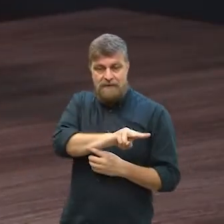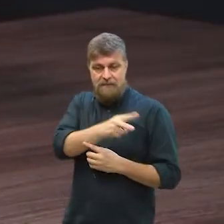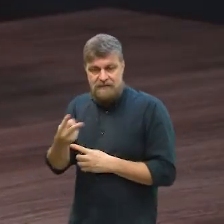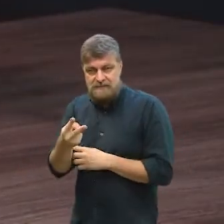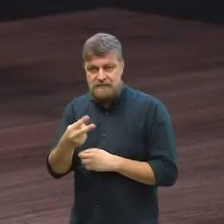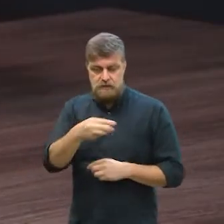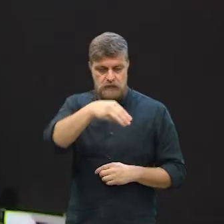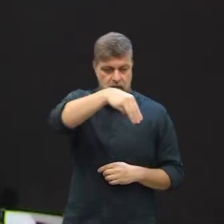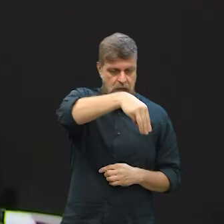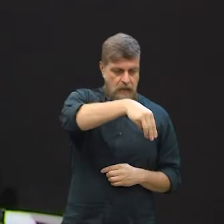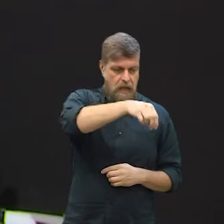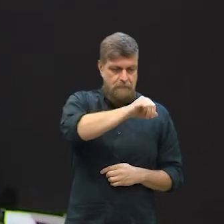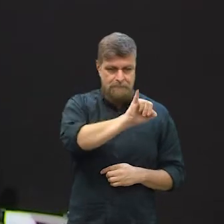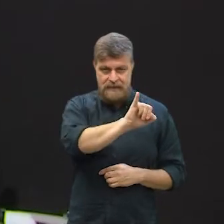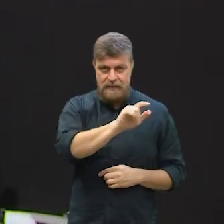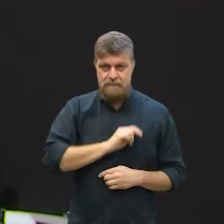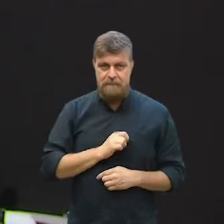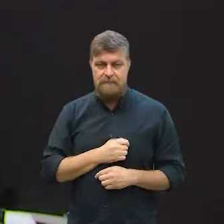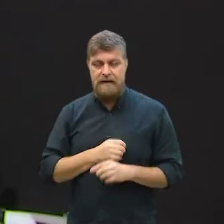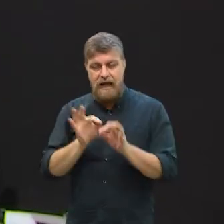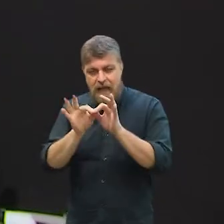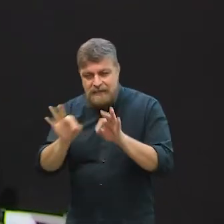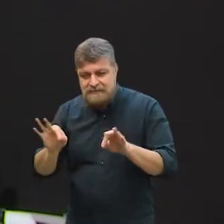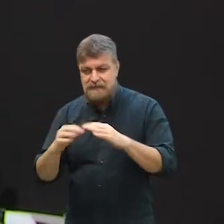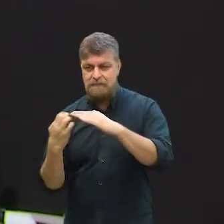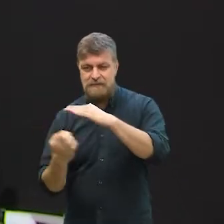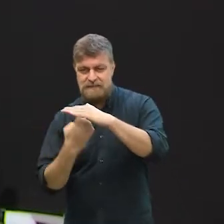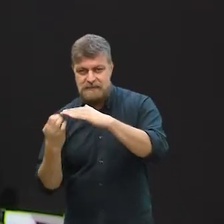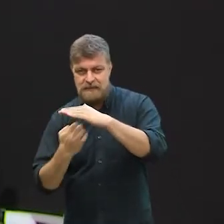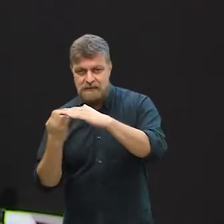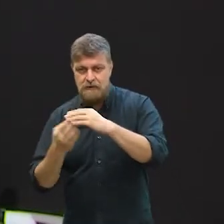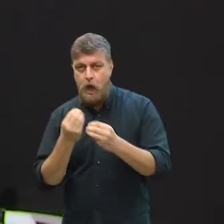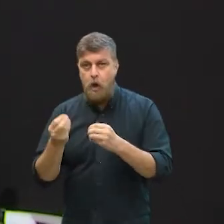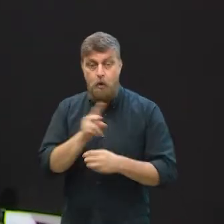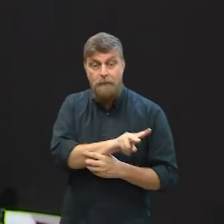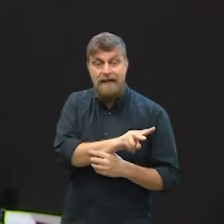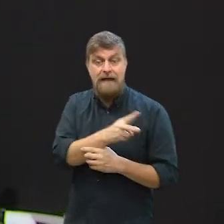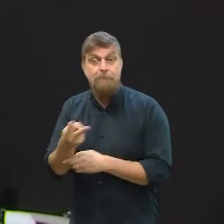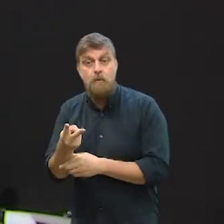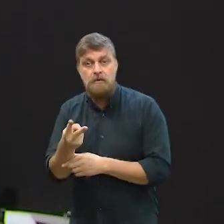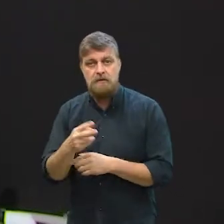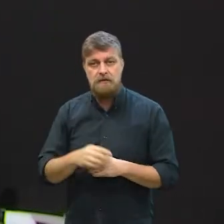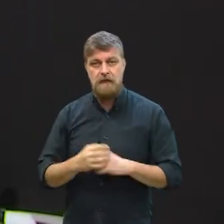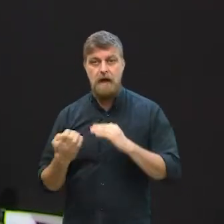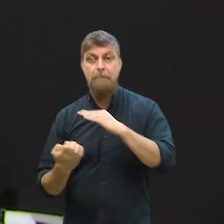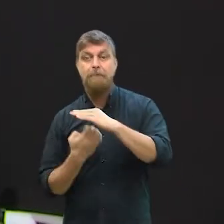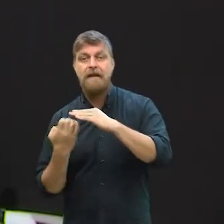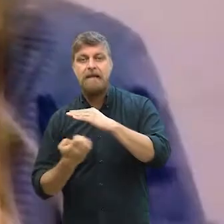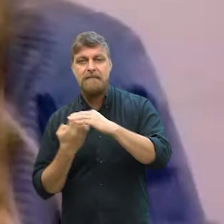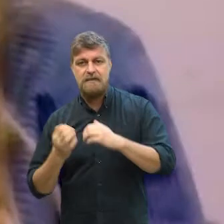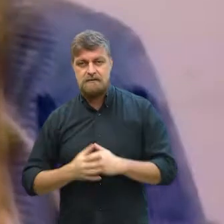essa transição de MEI para pequena empresa, para um outro modelo jurídico?